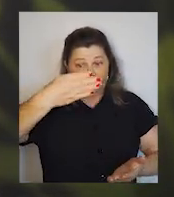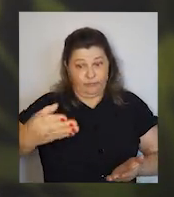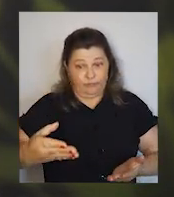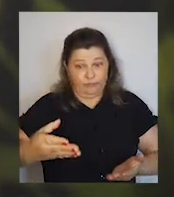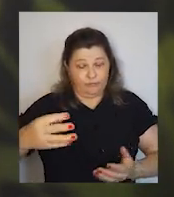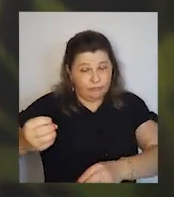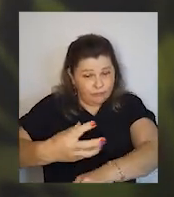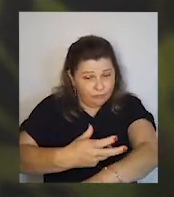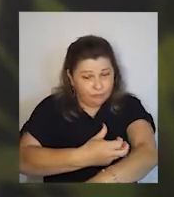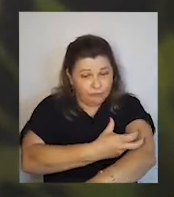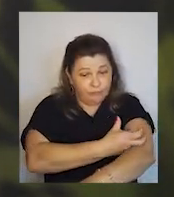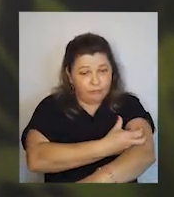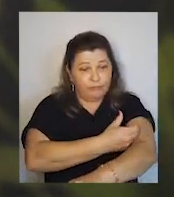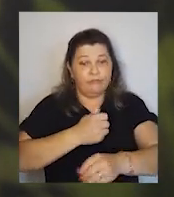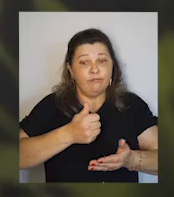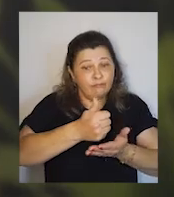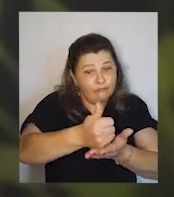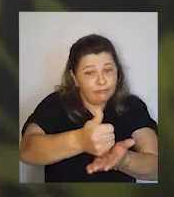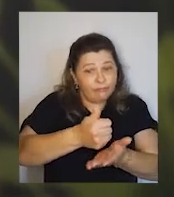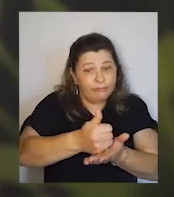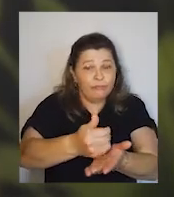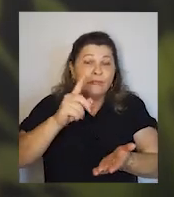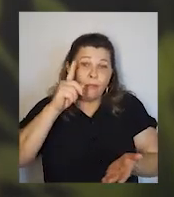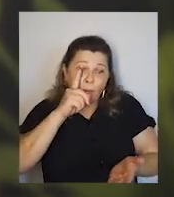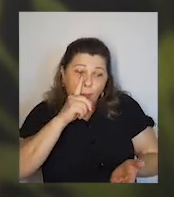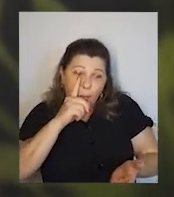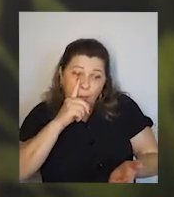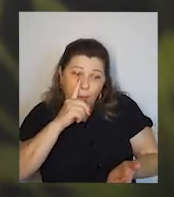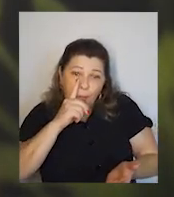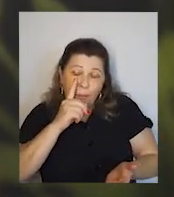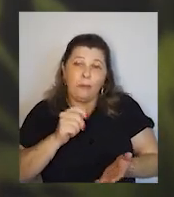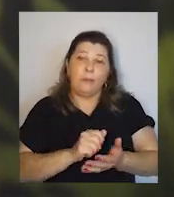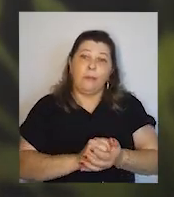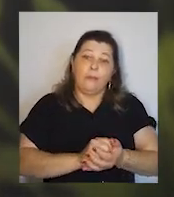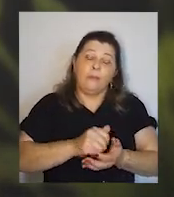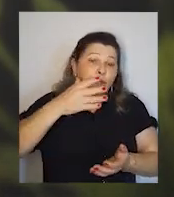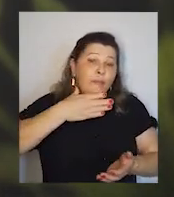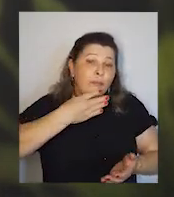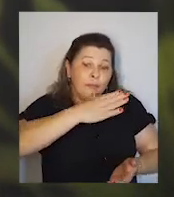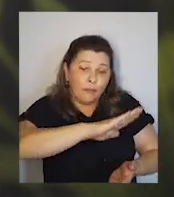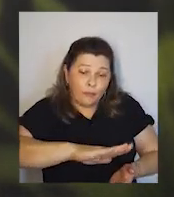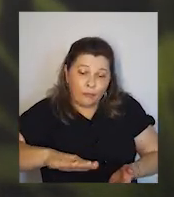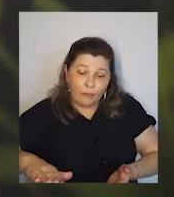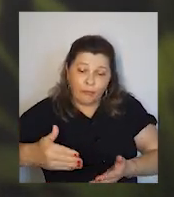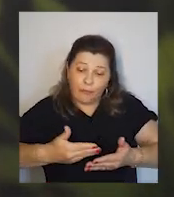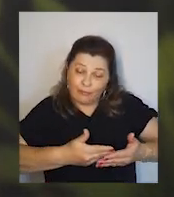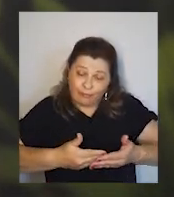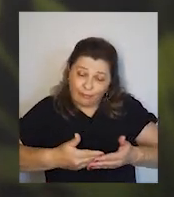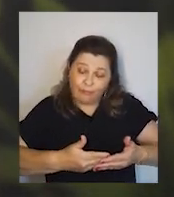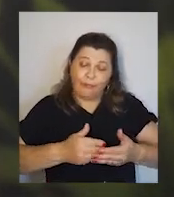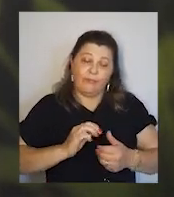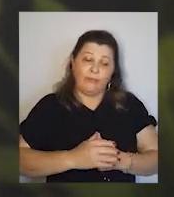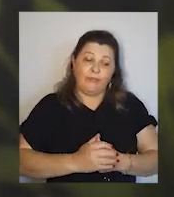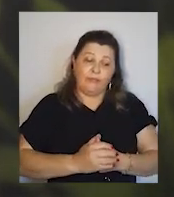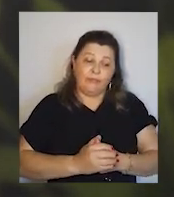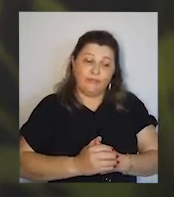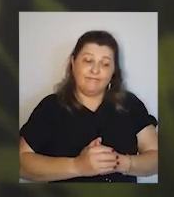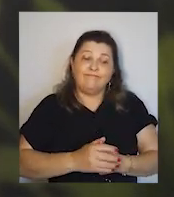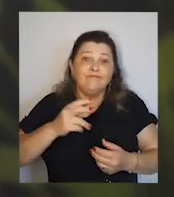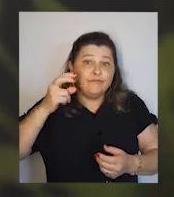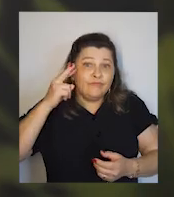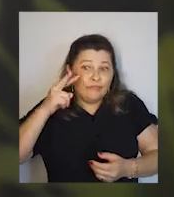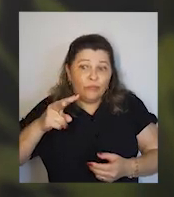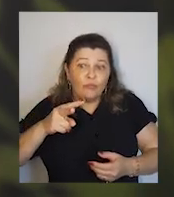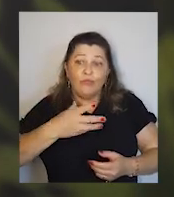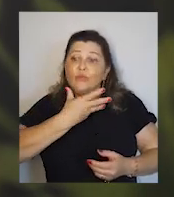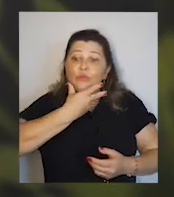suporte emocional para aquela mãe e para aquela criança que também está passando por aquele momento de catástrofe, de tragédia. E eu acho que eu também vejo os